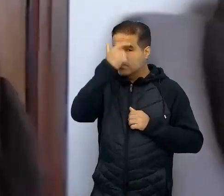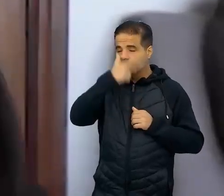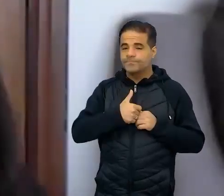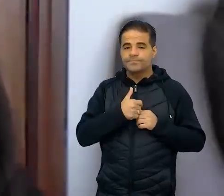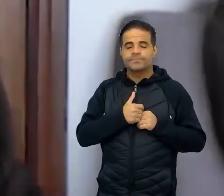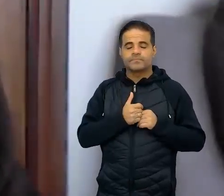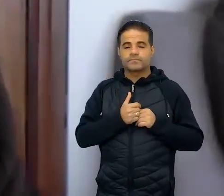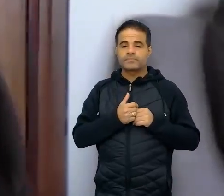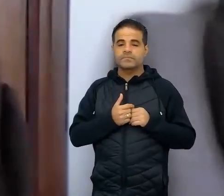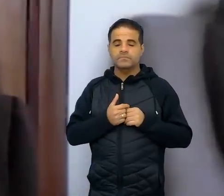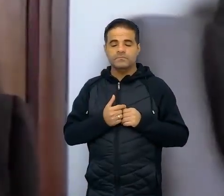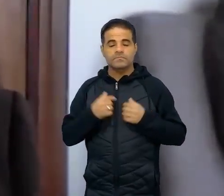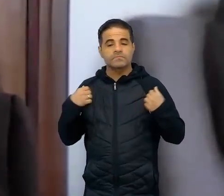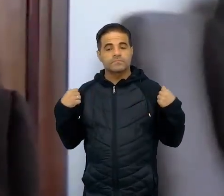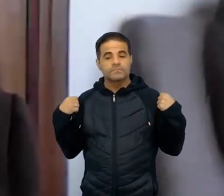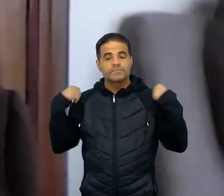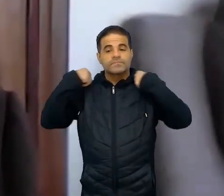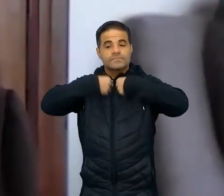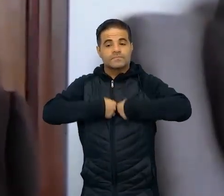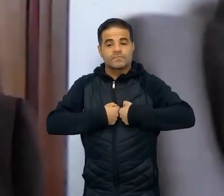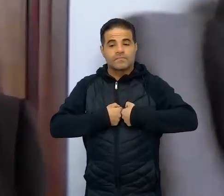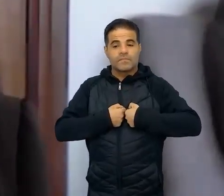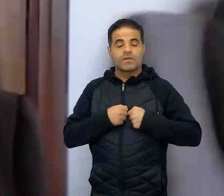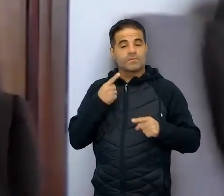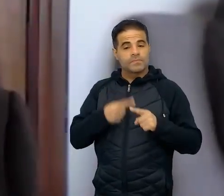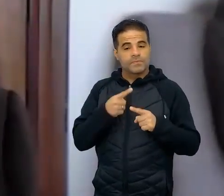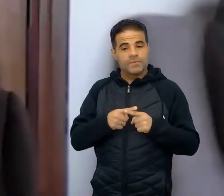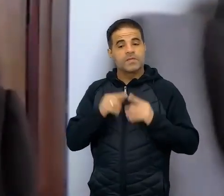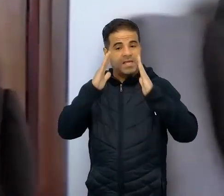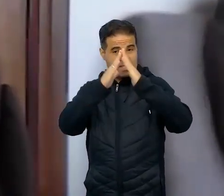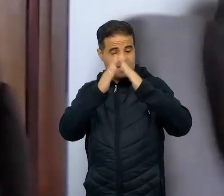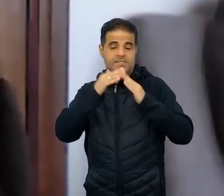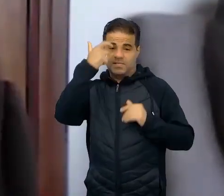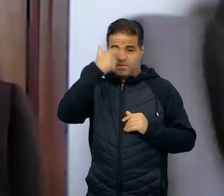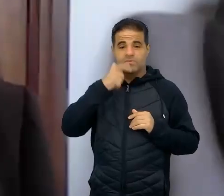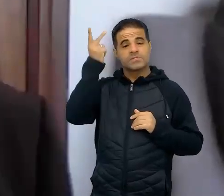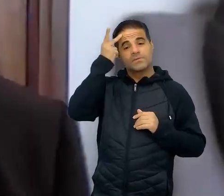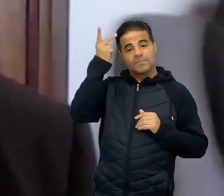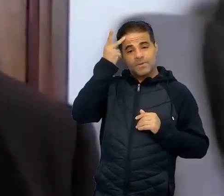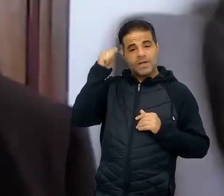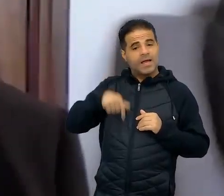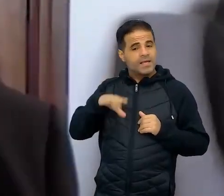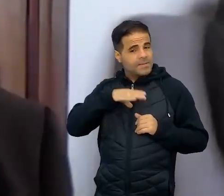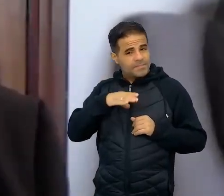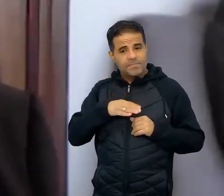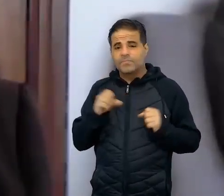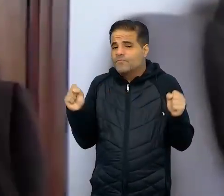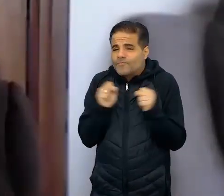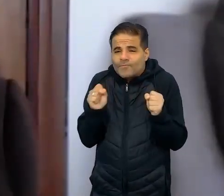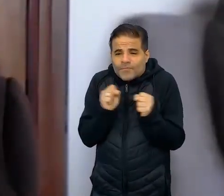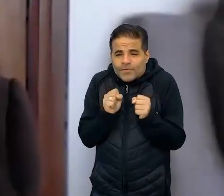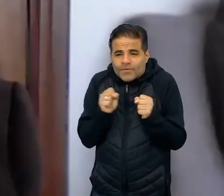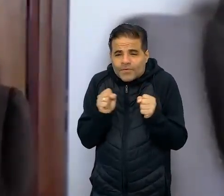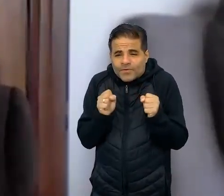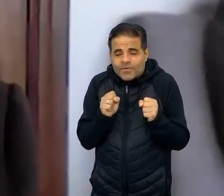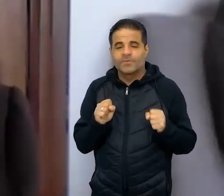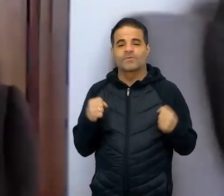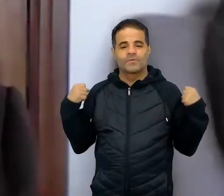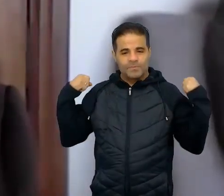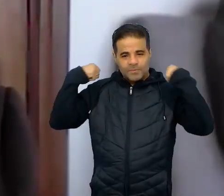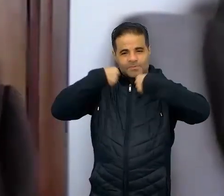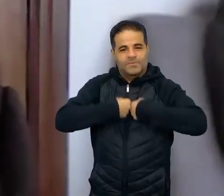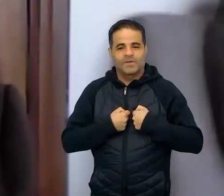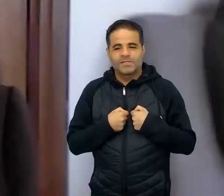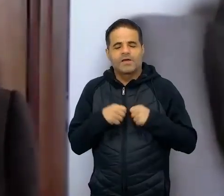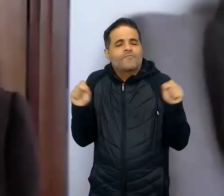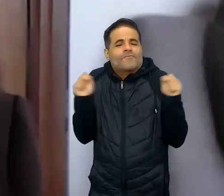com um casaco, porque hoje aqui eu moro em São Paulo, né, na capital, hoje faz muito frio, estou com um